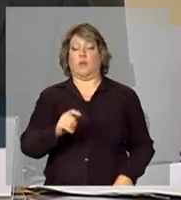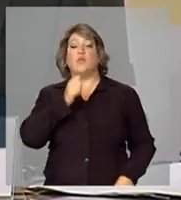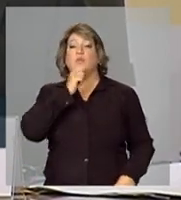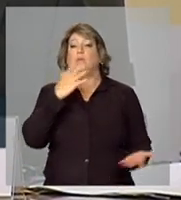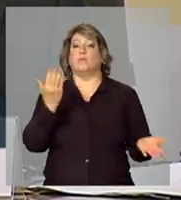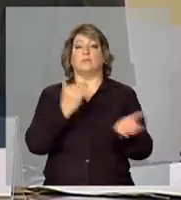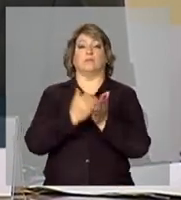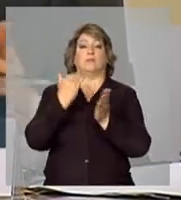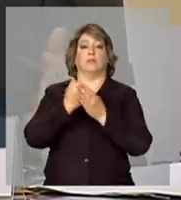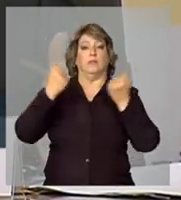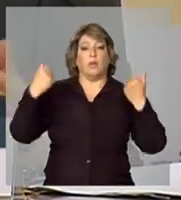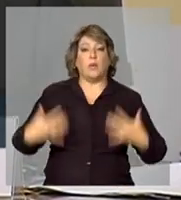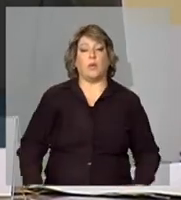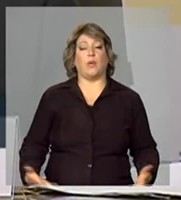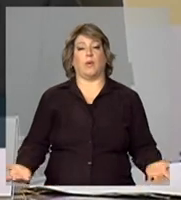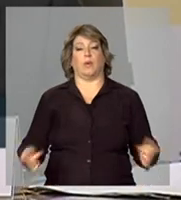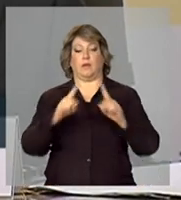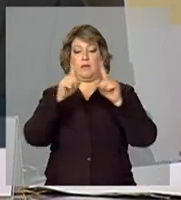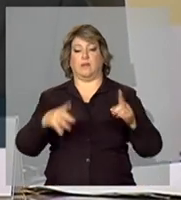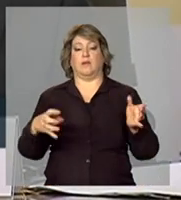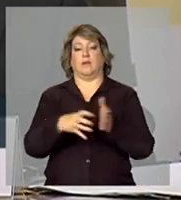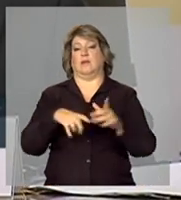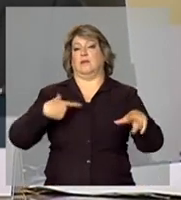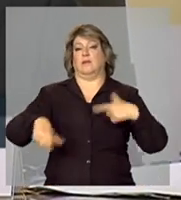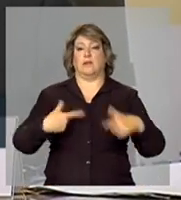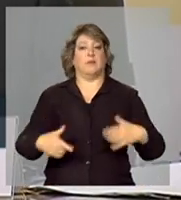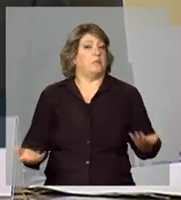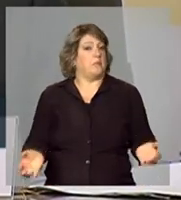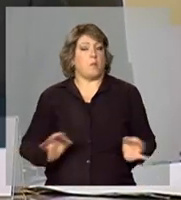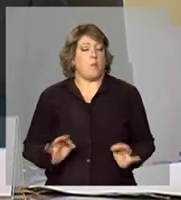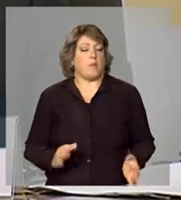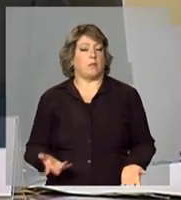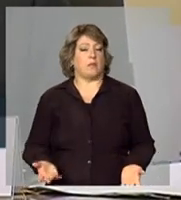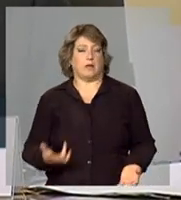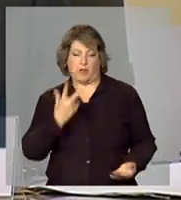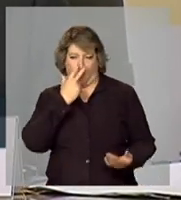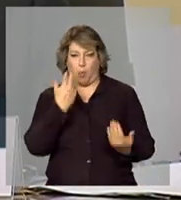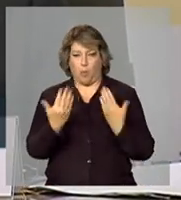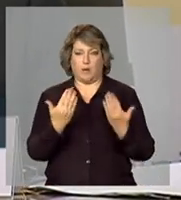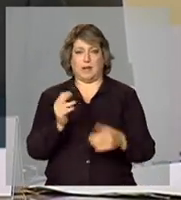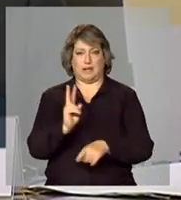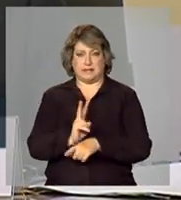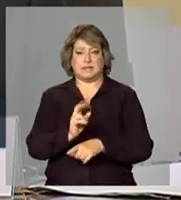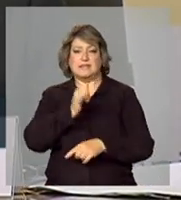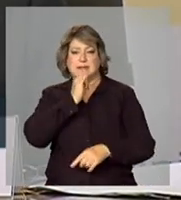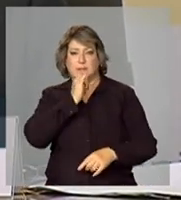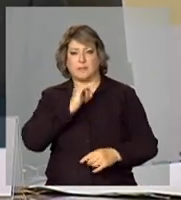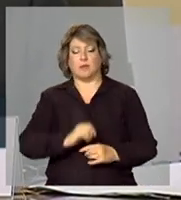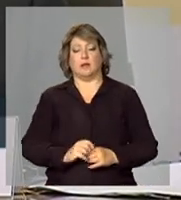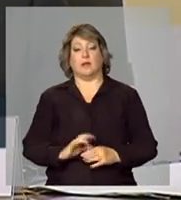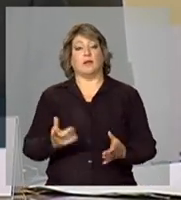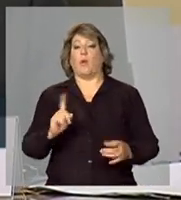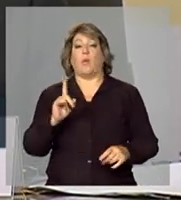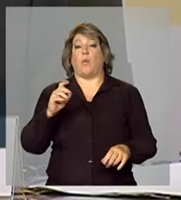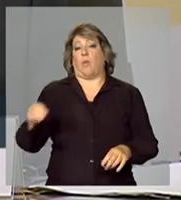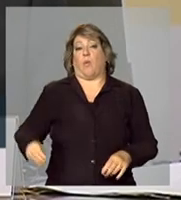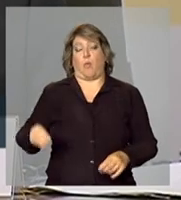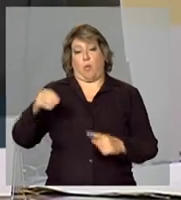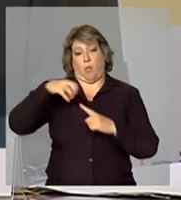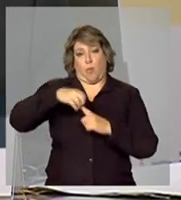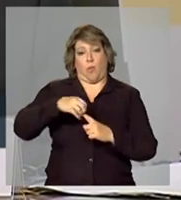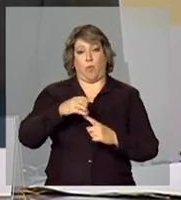gastos por exemplo com funcionalismo coisa parecida Ah então não é não se deve o governo